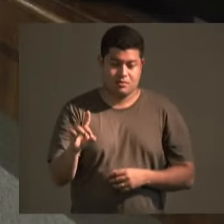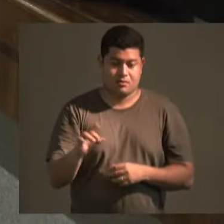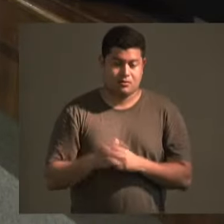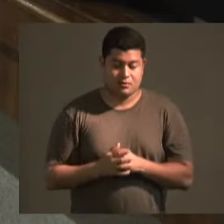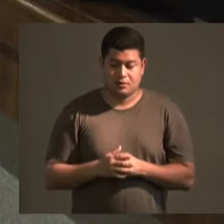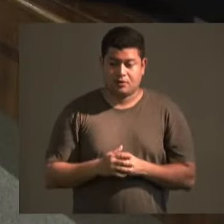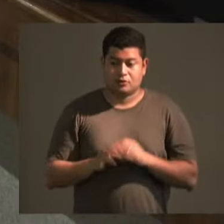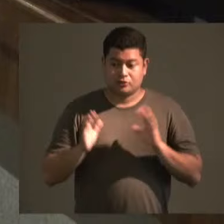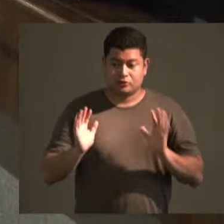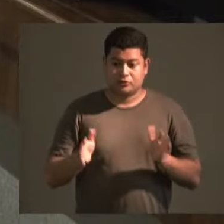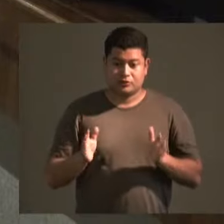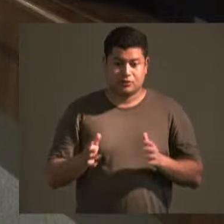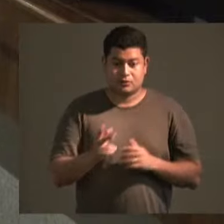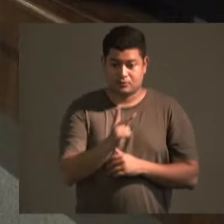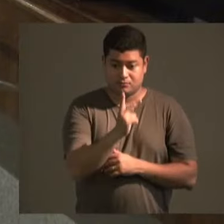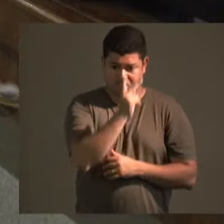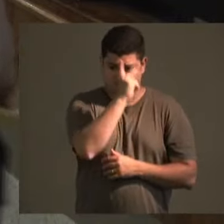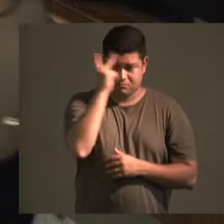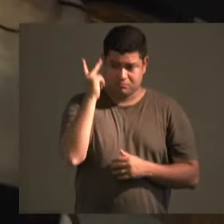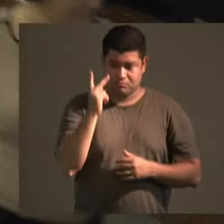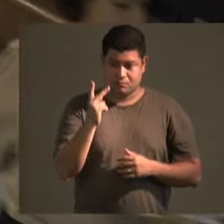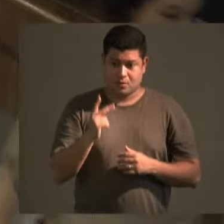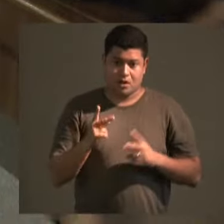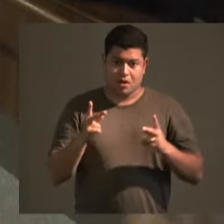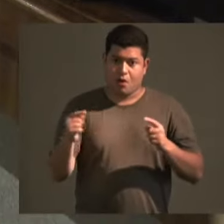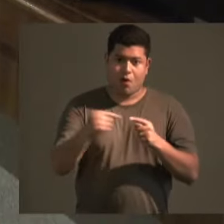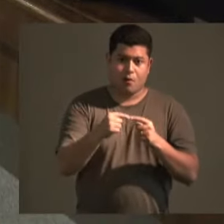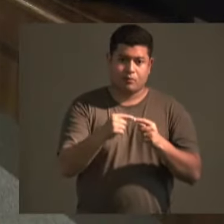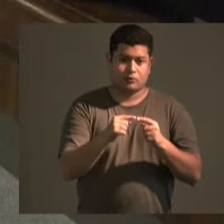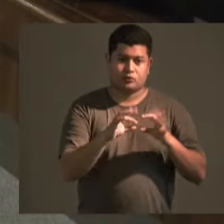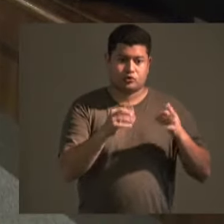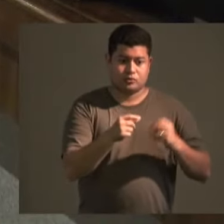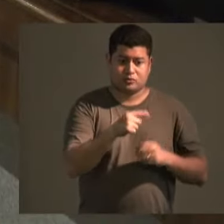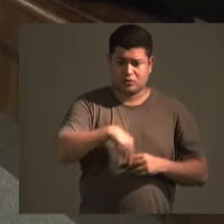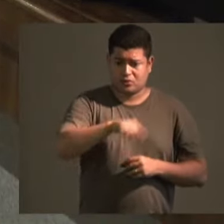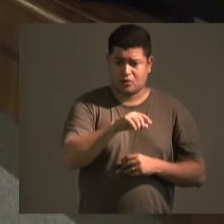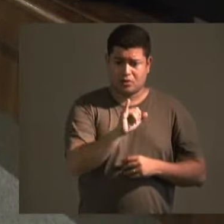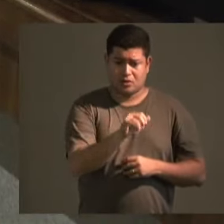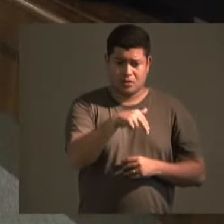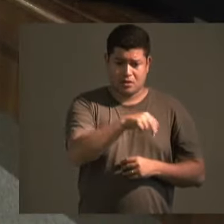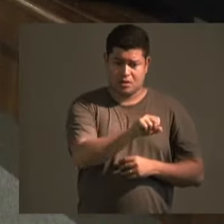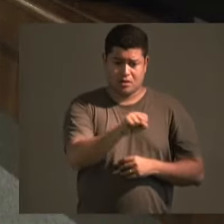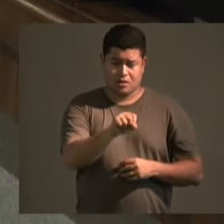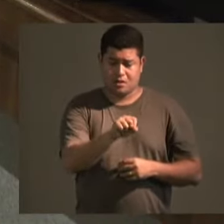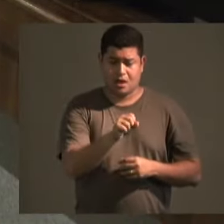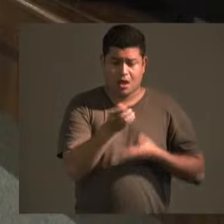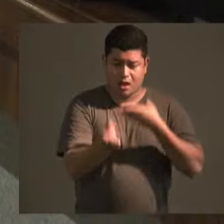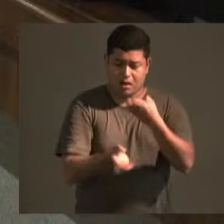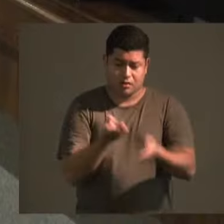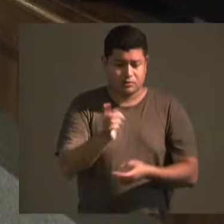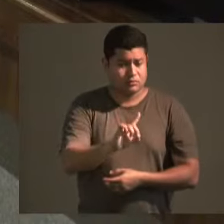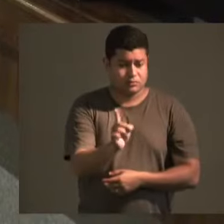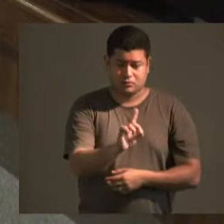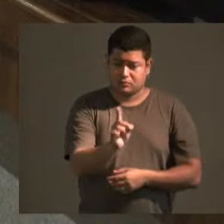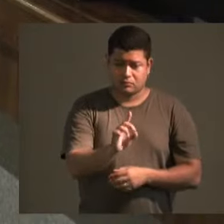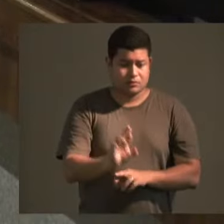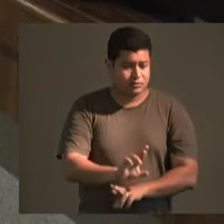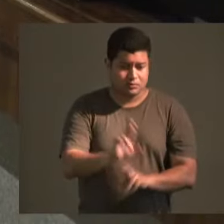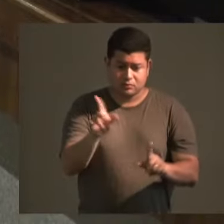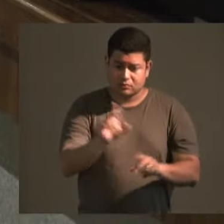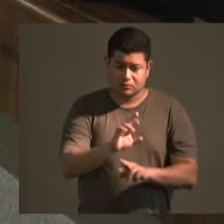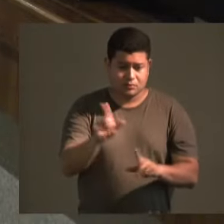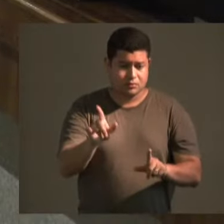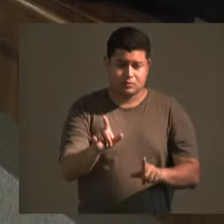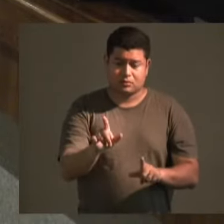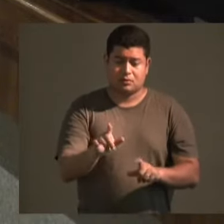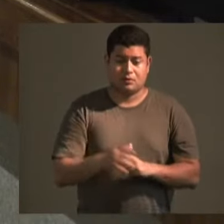pessoas que já... não são os nossos, é, as pessoas que a gente atende lá no BPC, né, que não, às vezes não teve uma